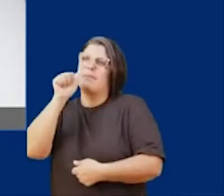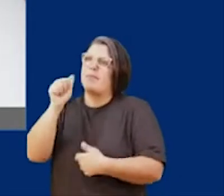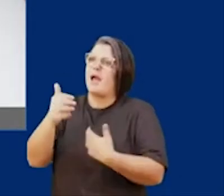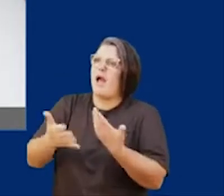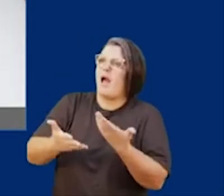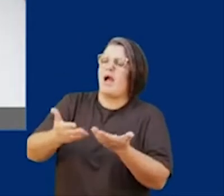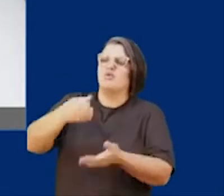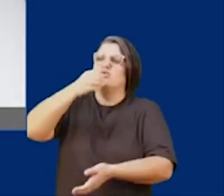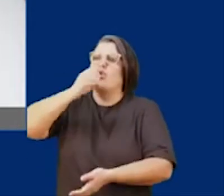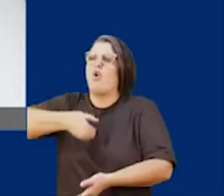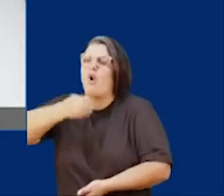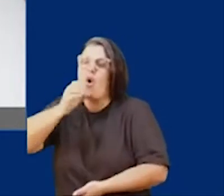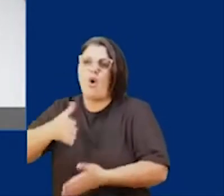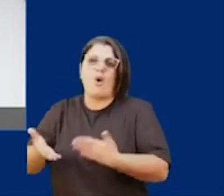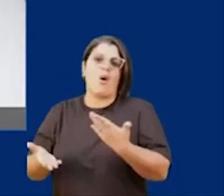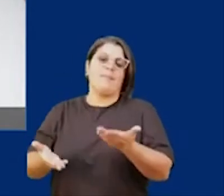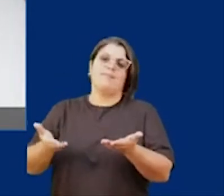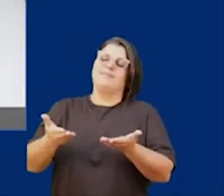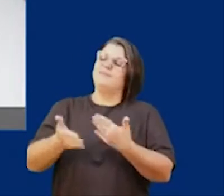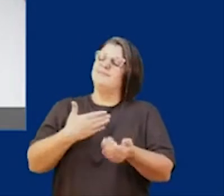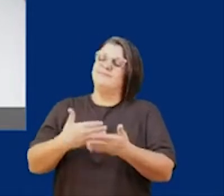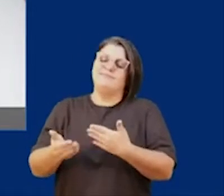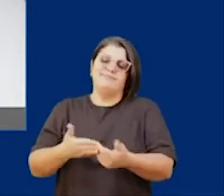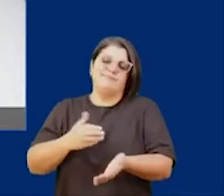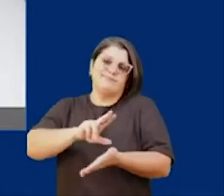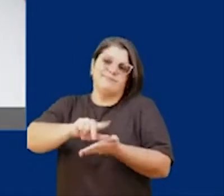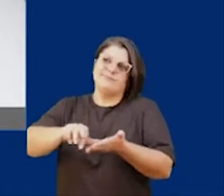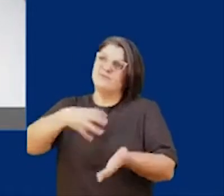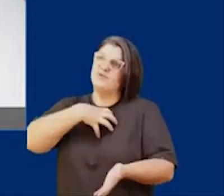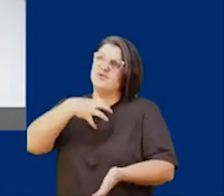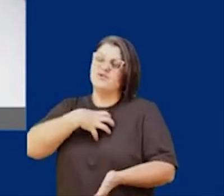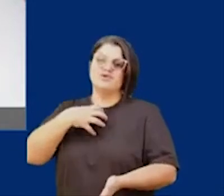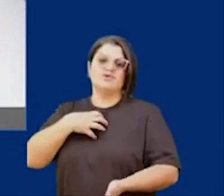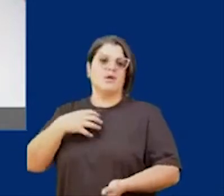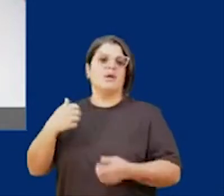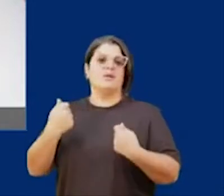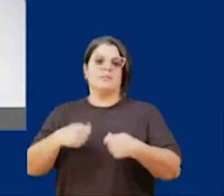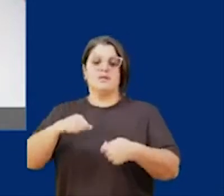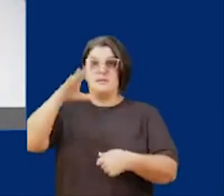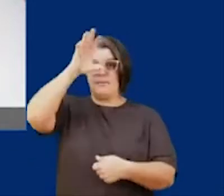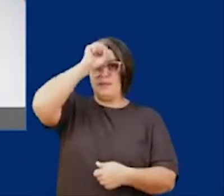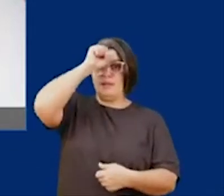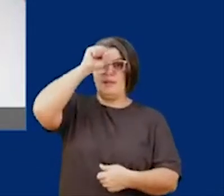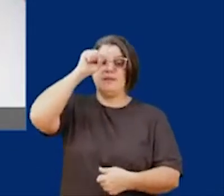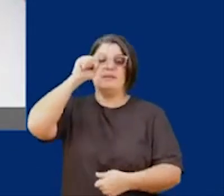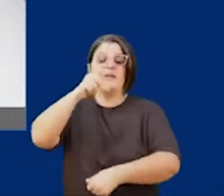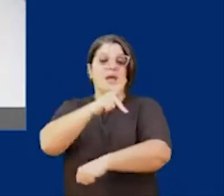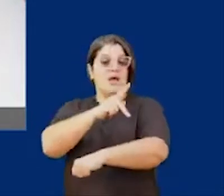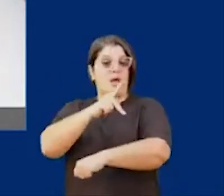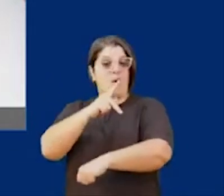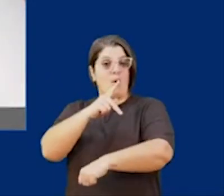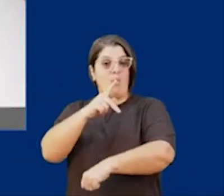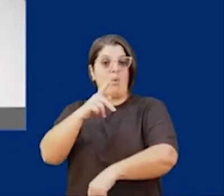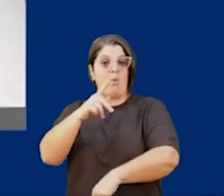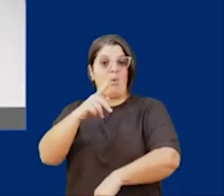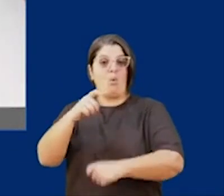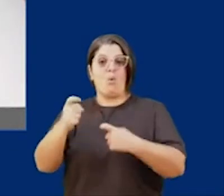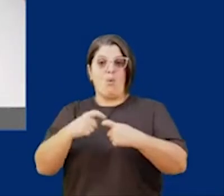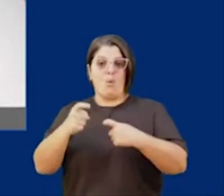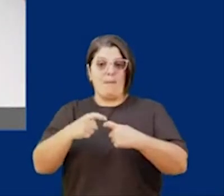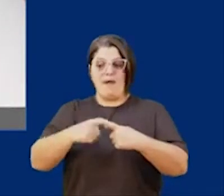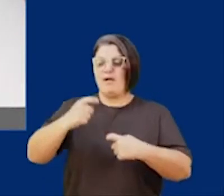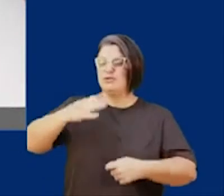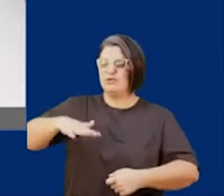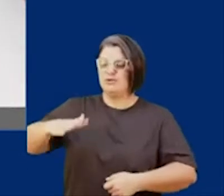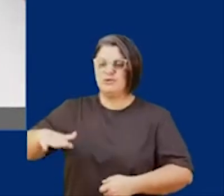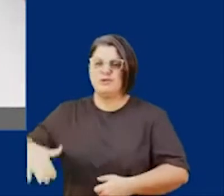tive que antecipar a introdução alimentar do Benjamin, junto com o apoio da pediatra, né, sempre acompanhando, e para a